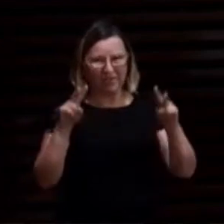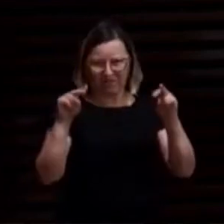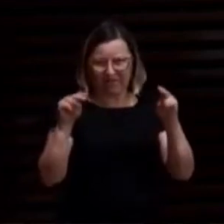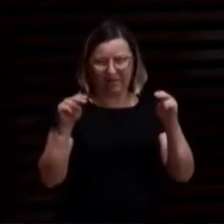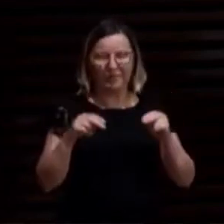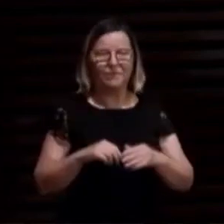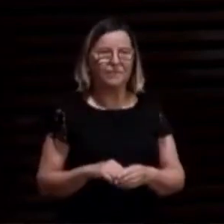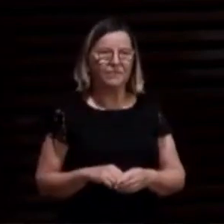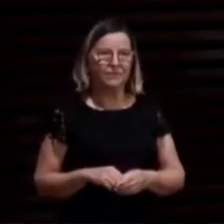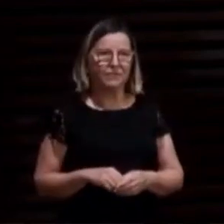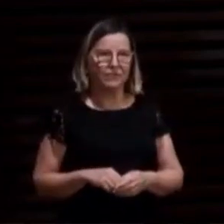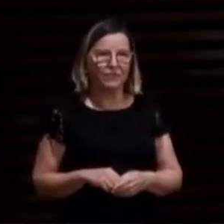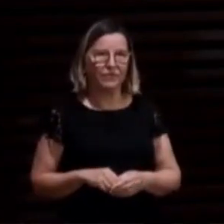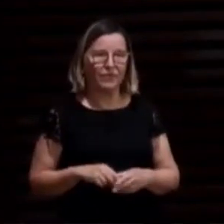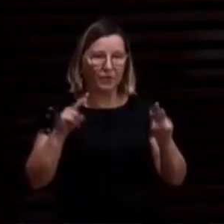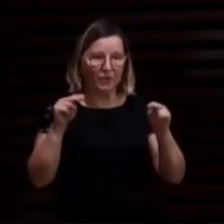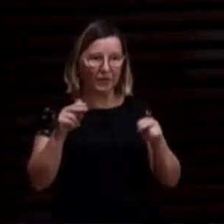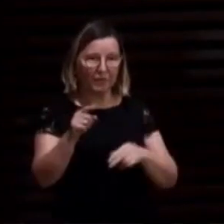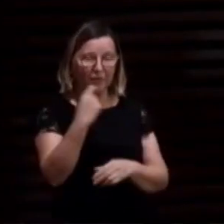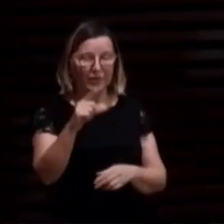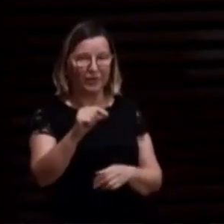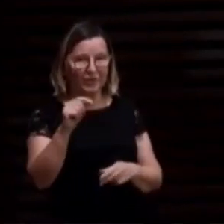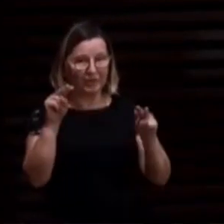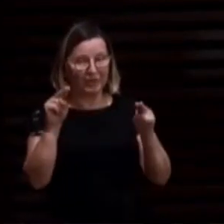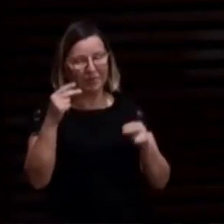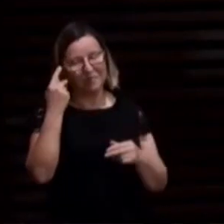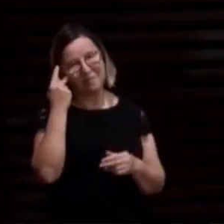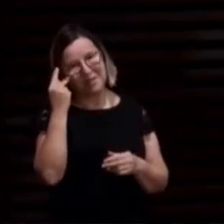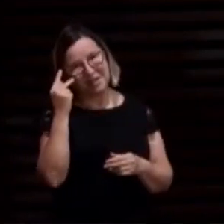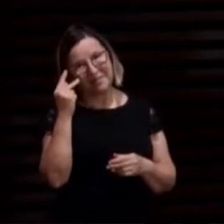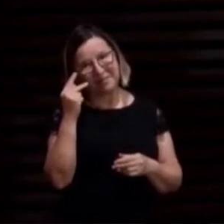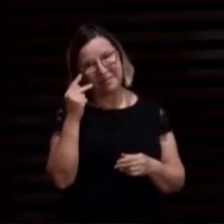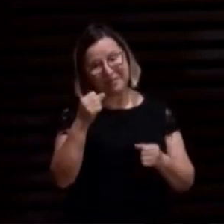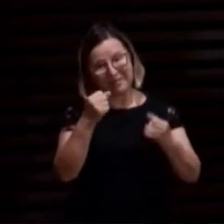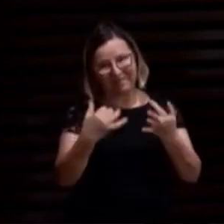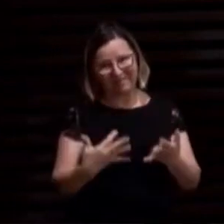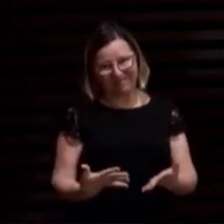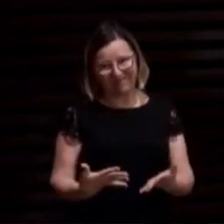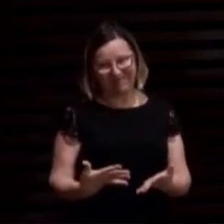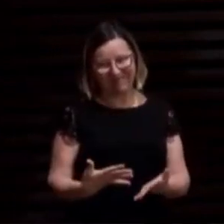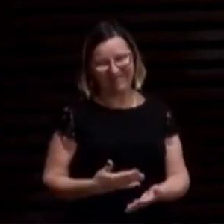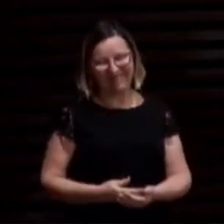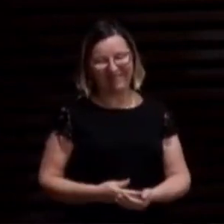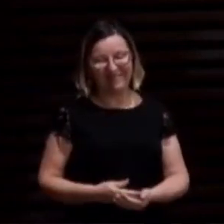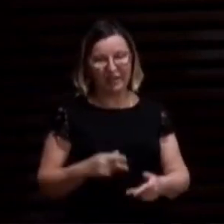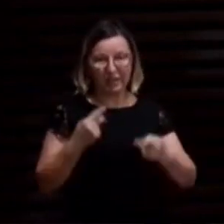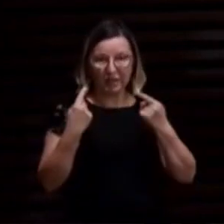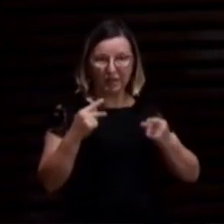A temática, nós escolhemos o tema para tratar. A